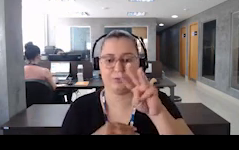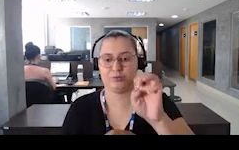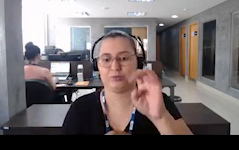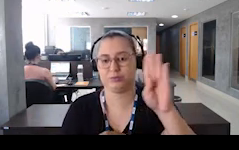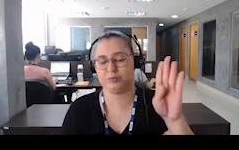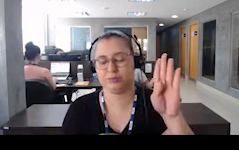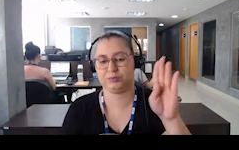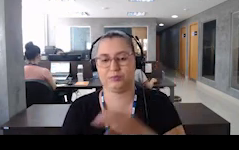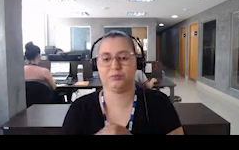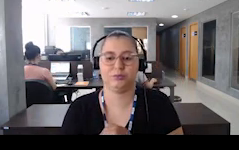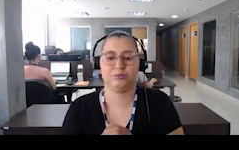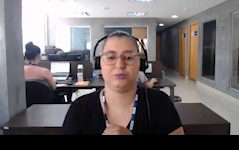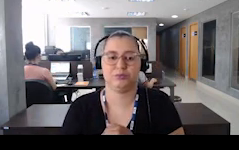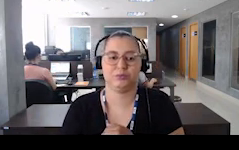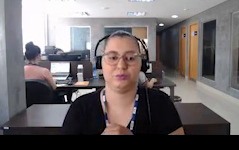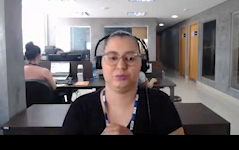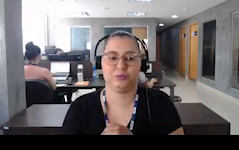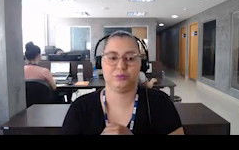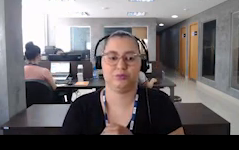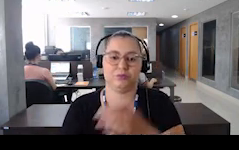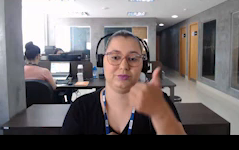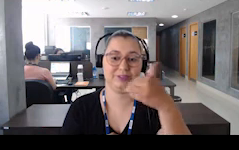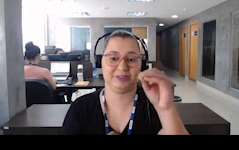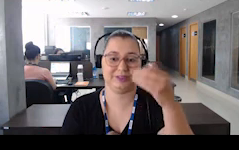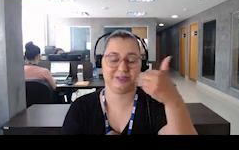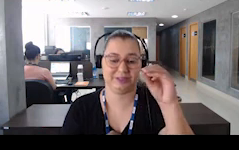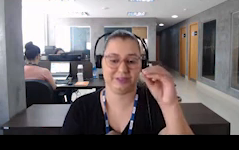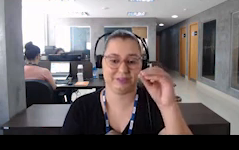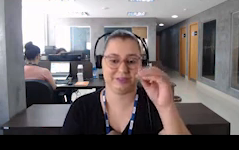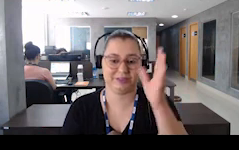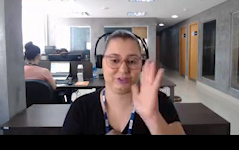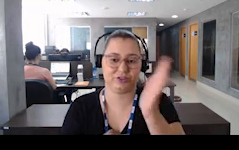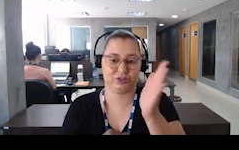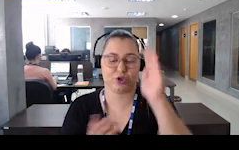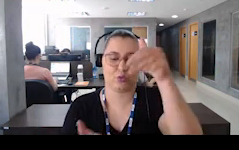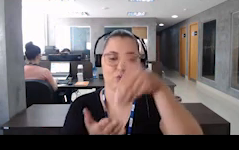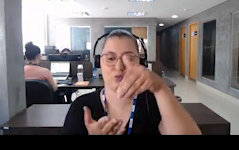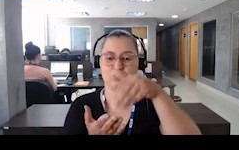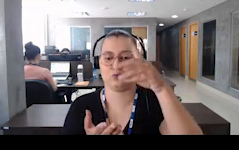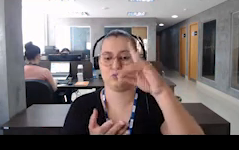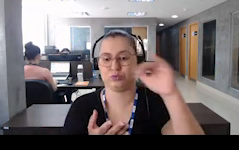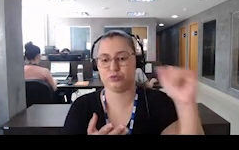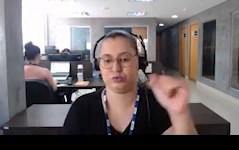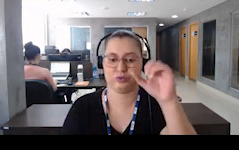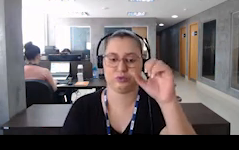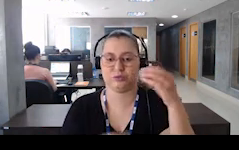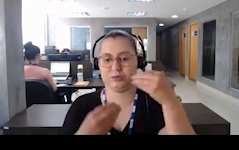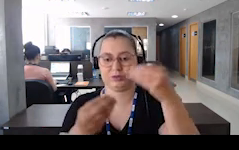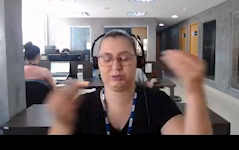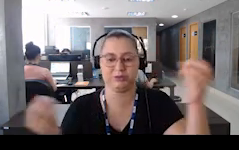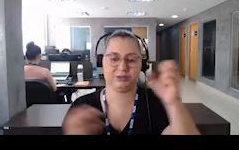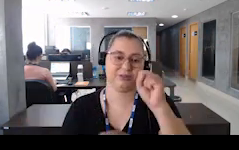web, né? Próxima web nossa está agendada aqui, ó, para o dia 10, né? Que no caso já é o último dia para vocês entregarem as